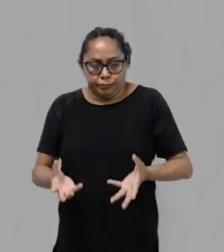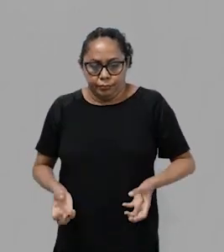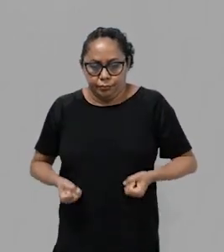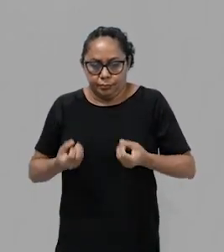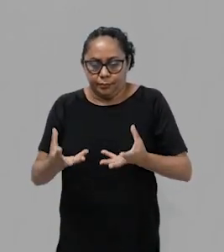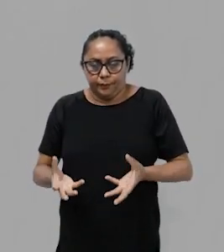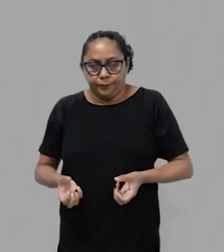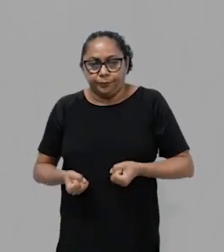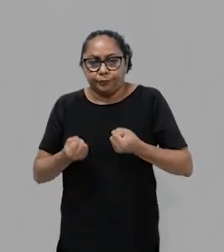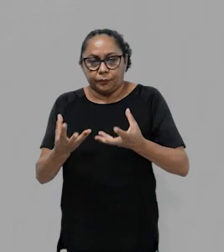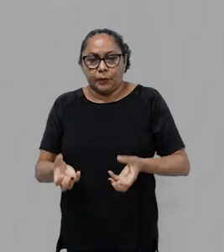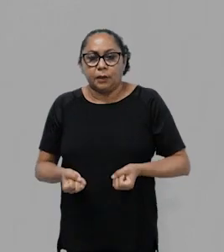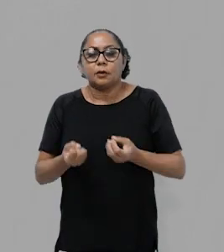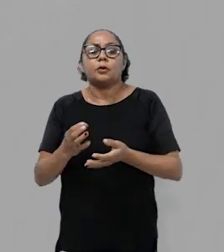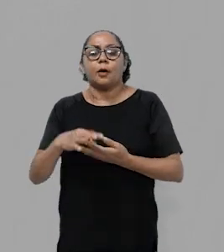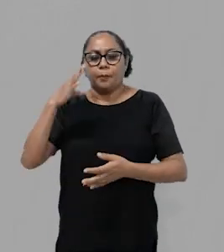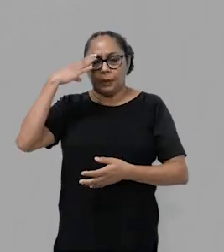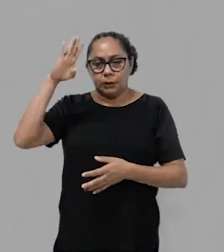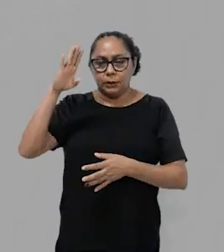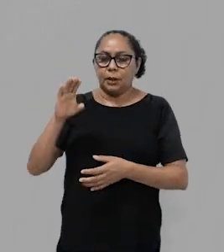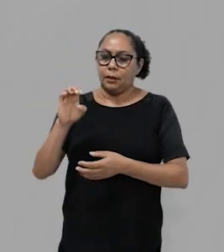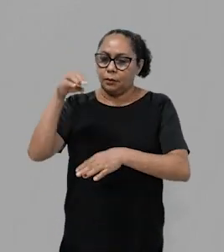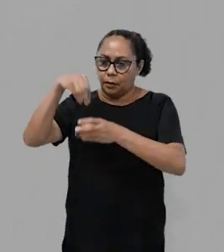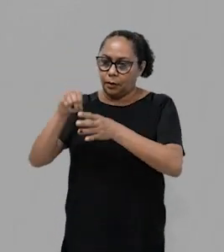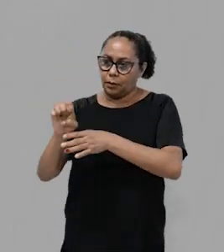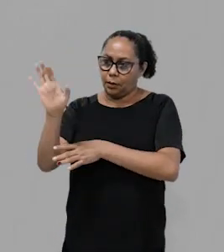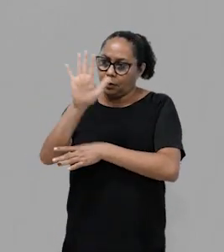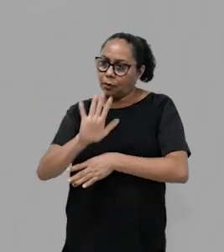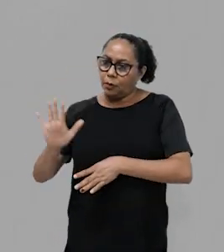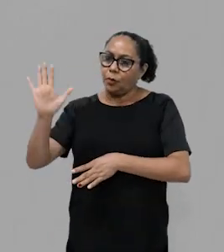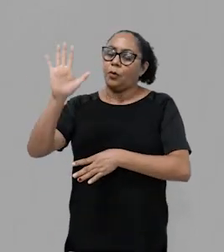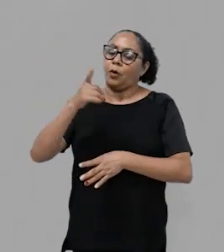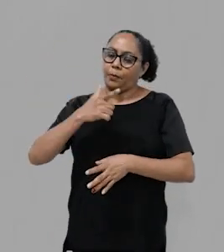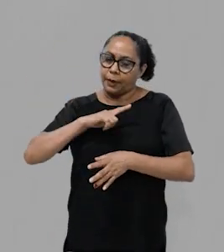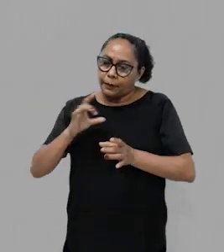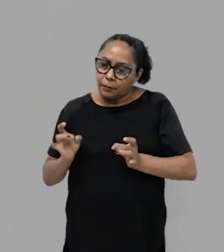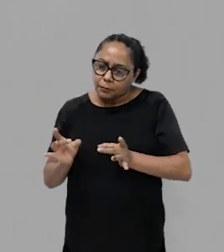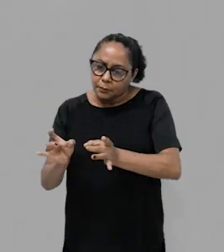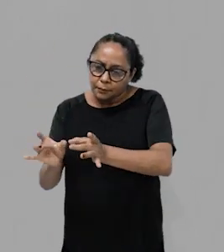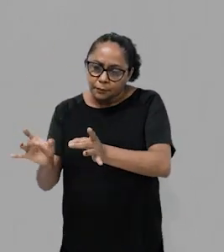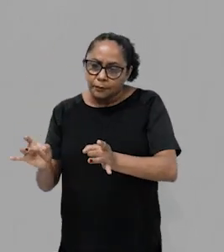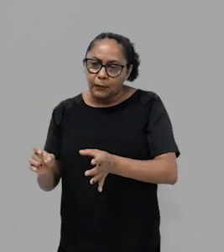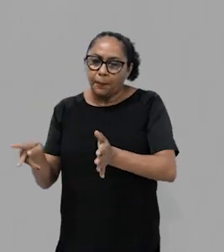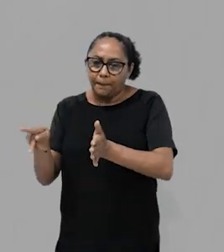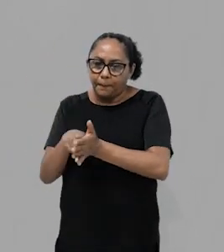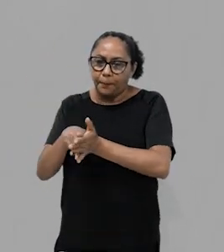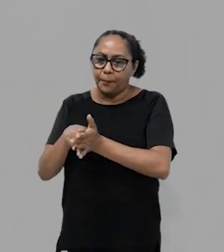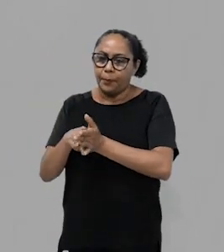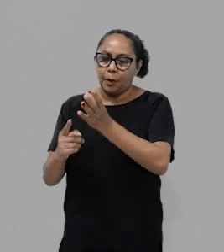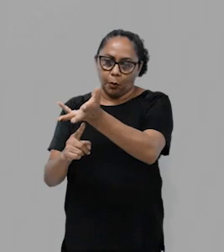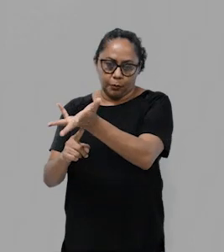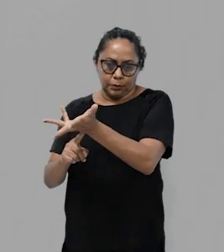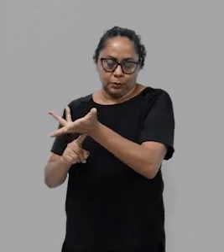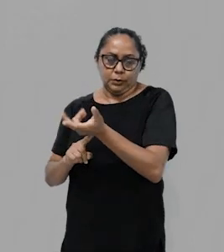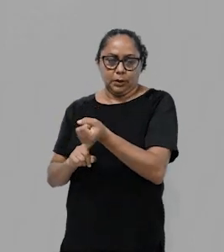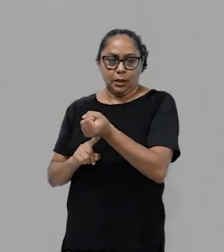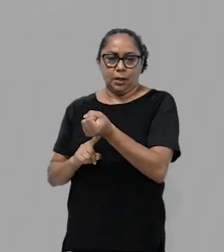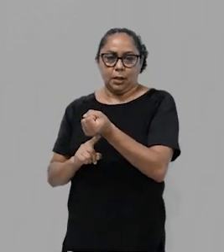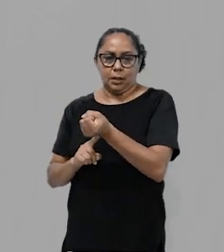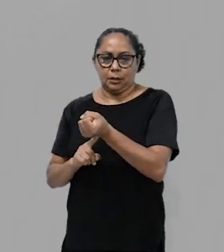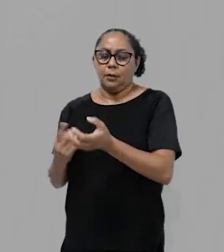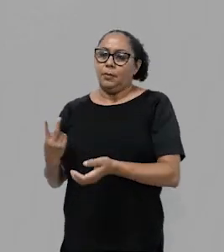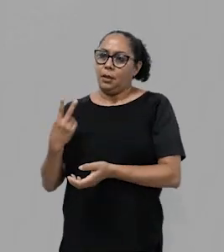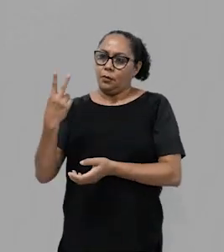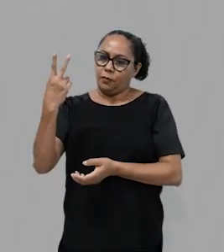Europa e nos Estados Unidos, mas principalmente na Europa, um mercado só para isso. Às vezes tem gente que compra não só pelo valor artístico, mas pelo valor de